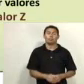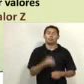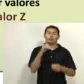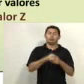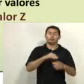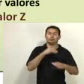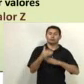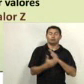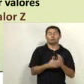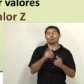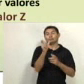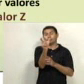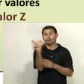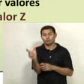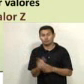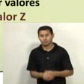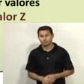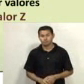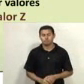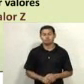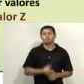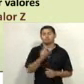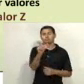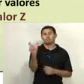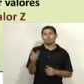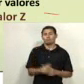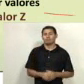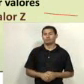área total. Em outras palavras,